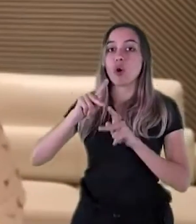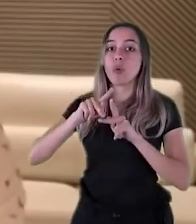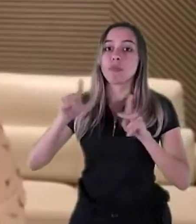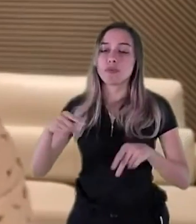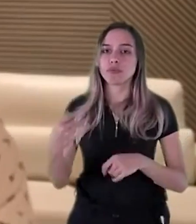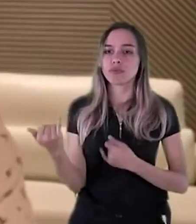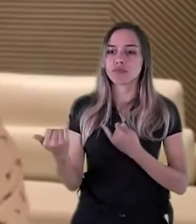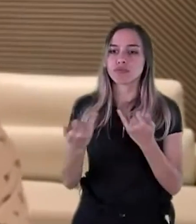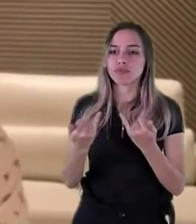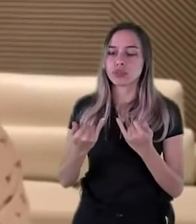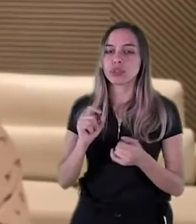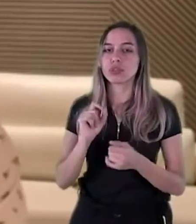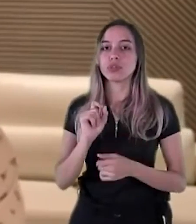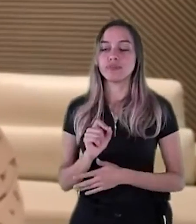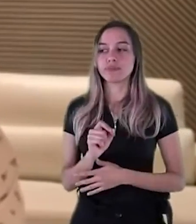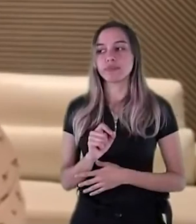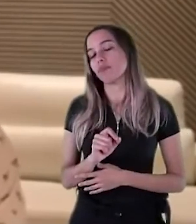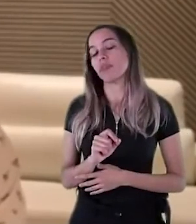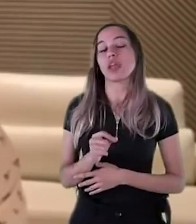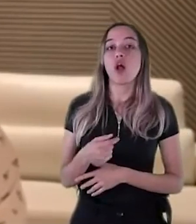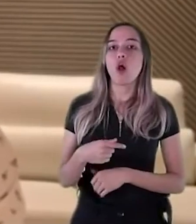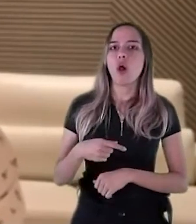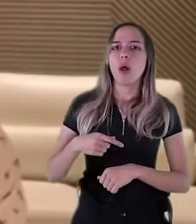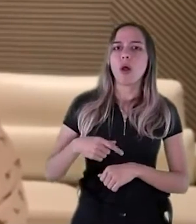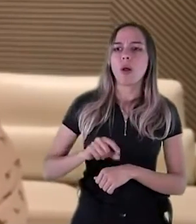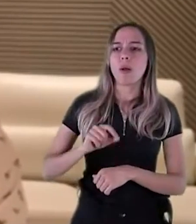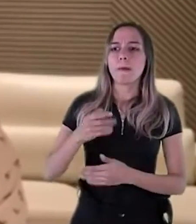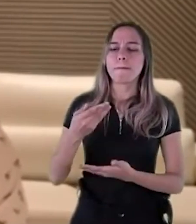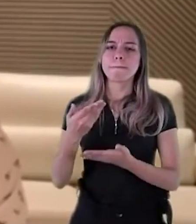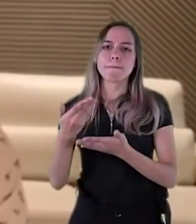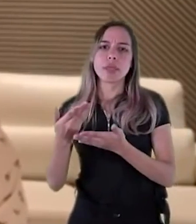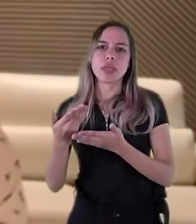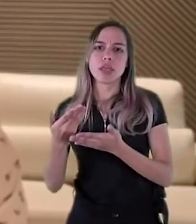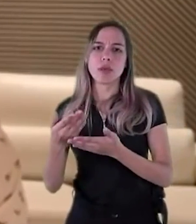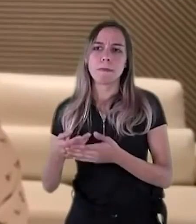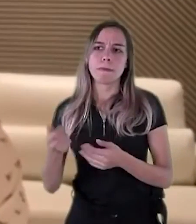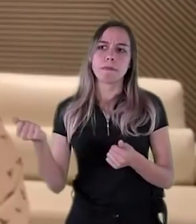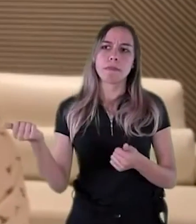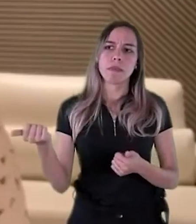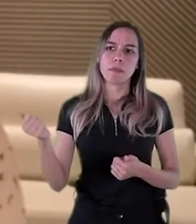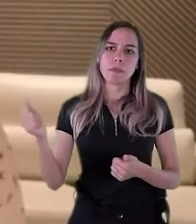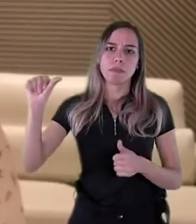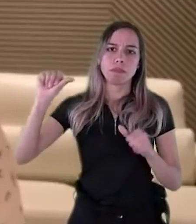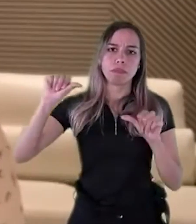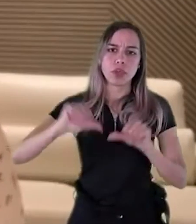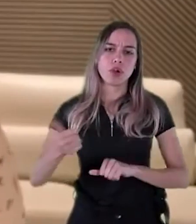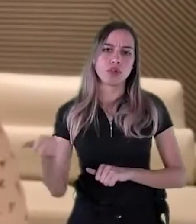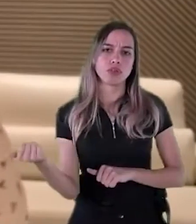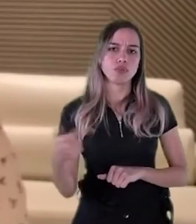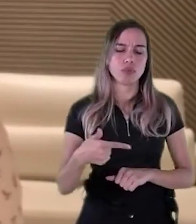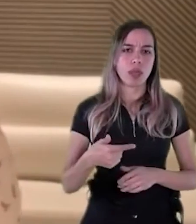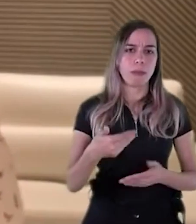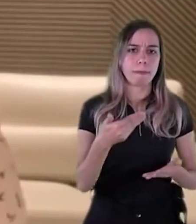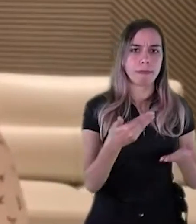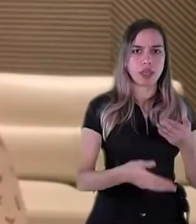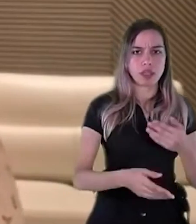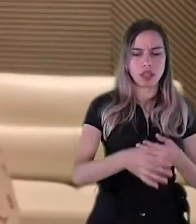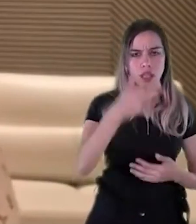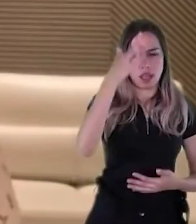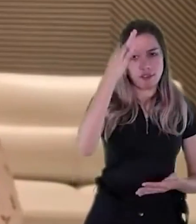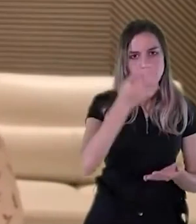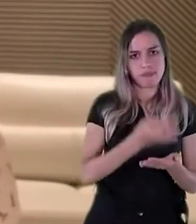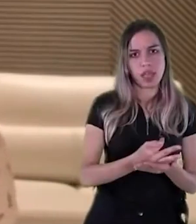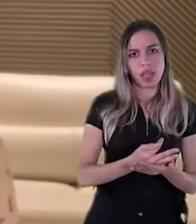Olha, muito pior que perder a fé é perder a esperança. Porque a esperança é um recurso